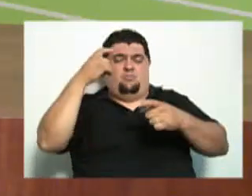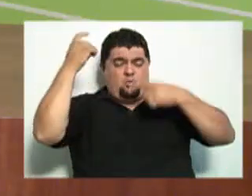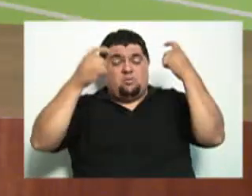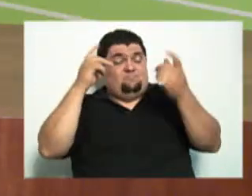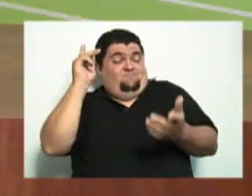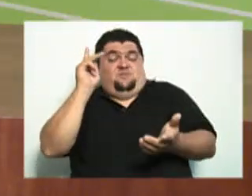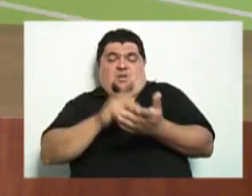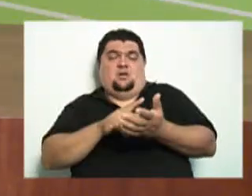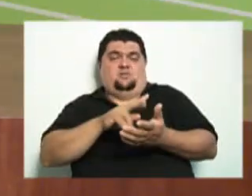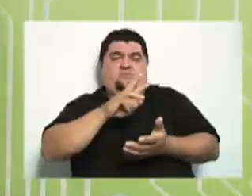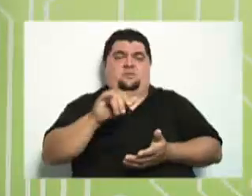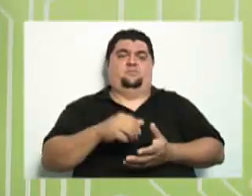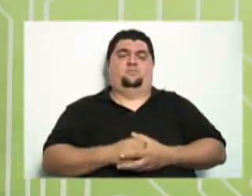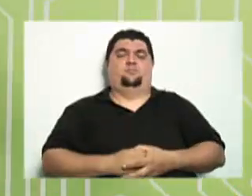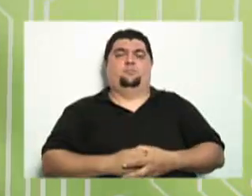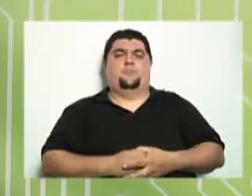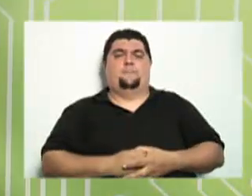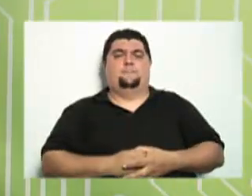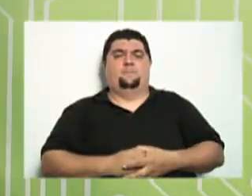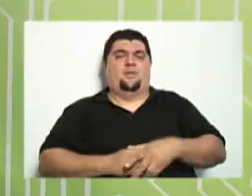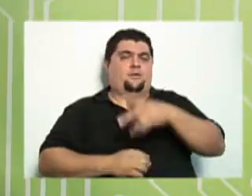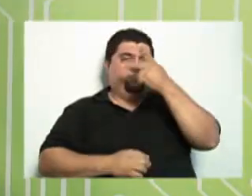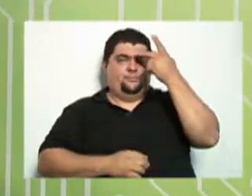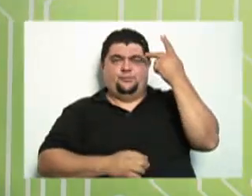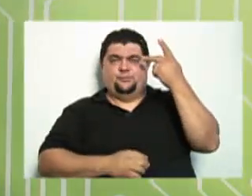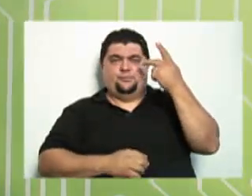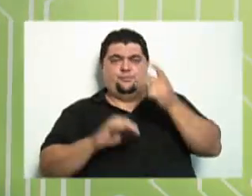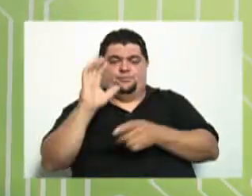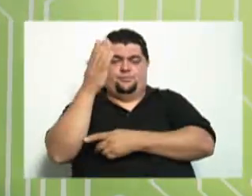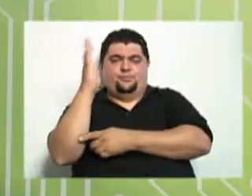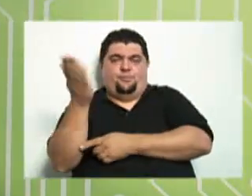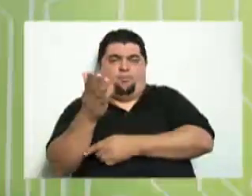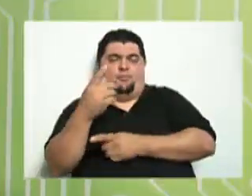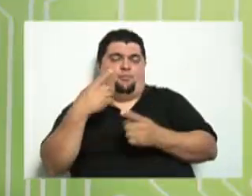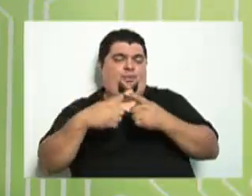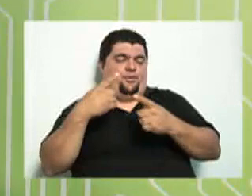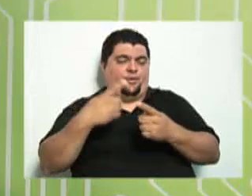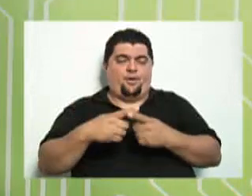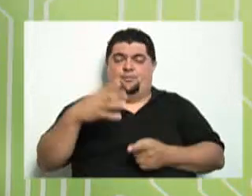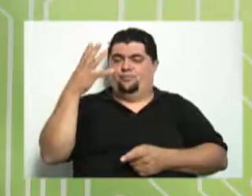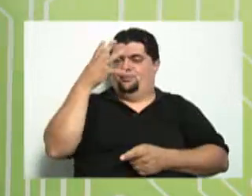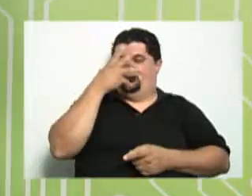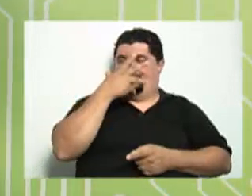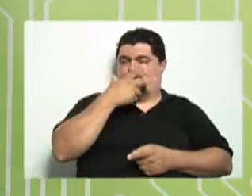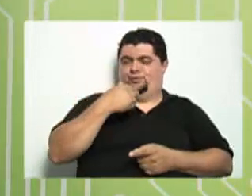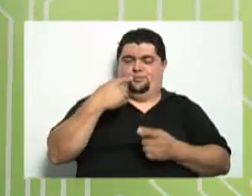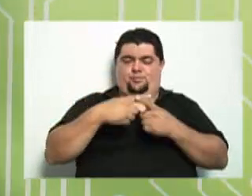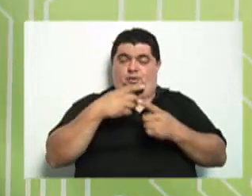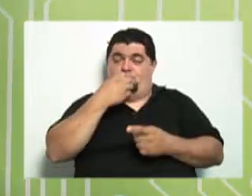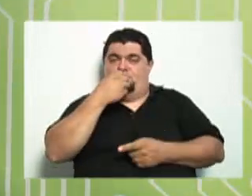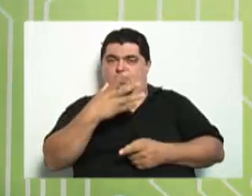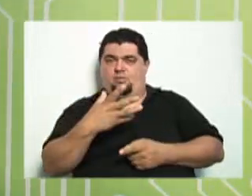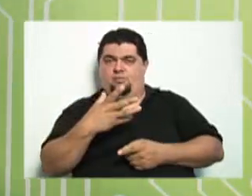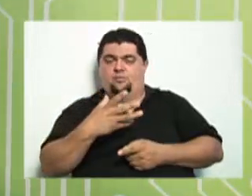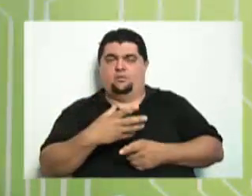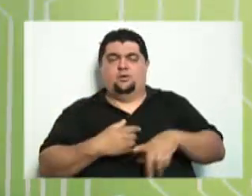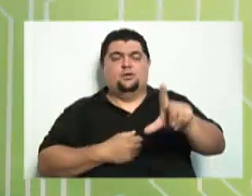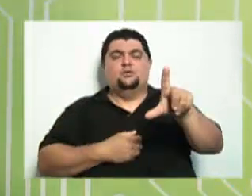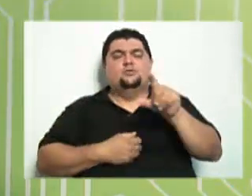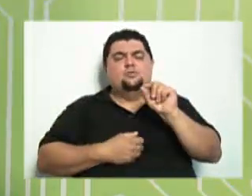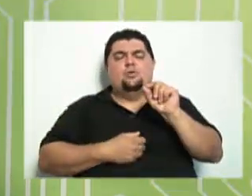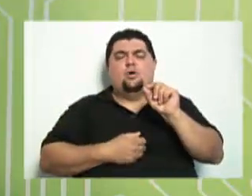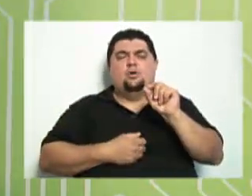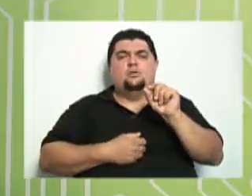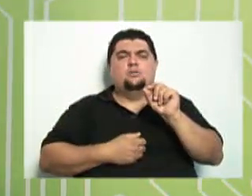preocupação. Gente, e ninguém destrói o meio ambiente porque acha bonito, porque acha bom. Normalmente nós tomamos esse tipo de atitude,